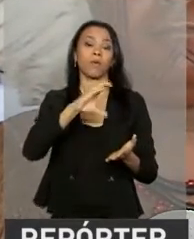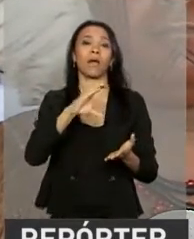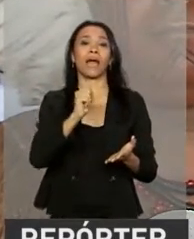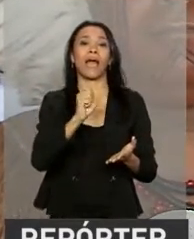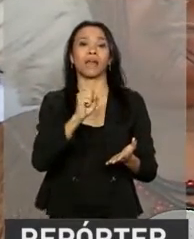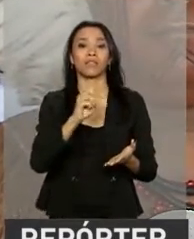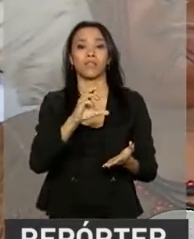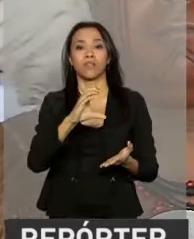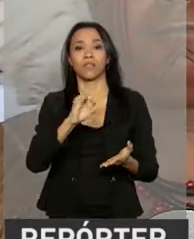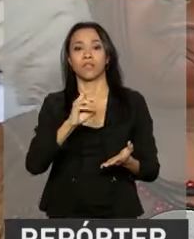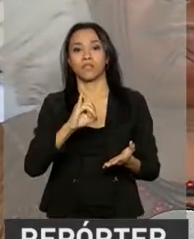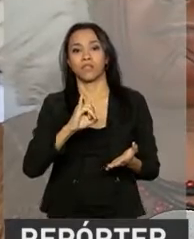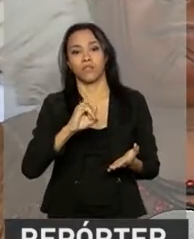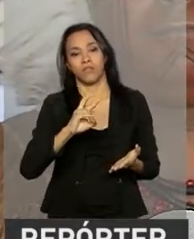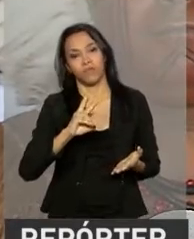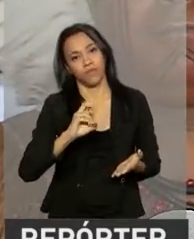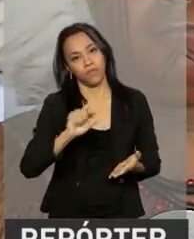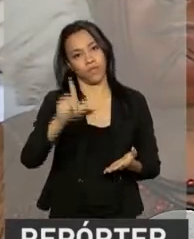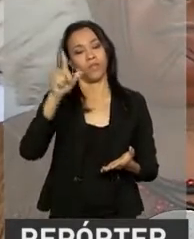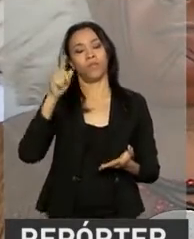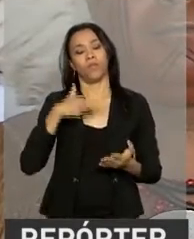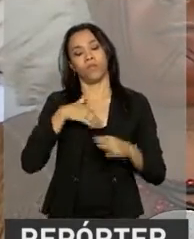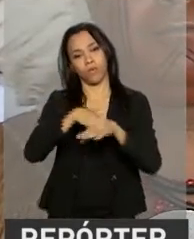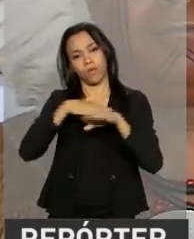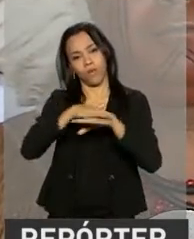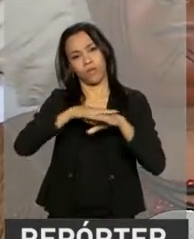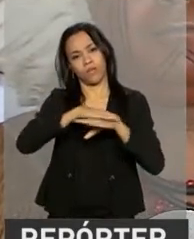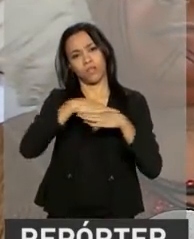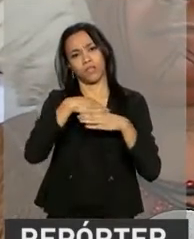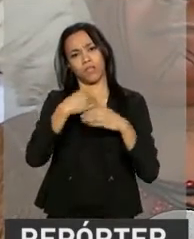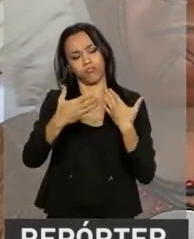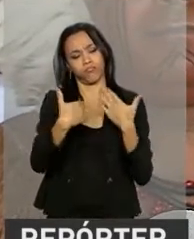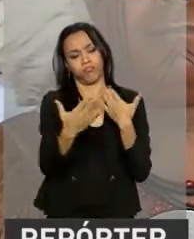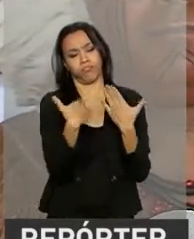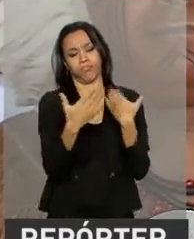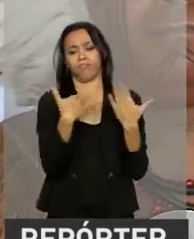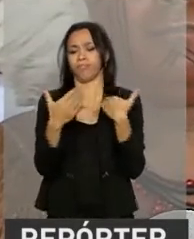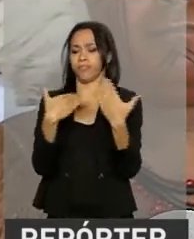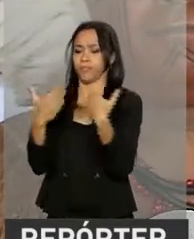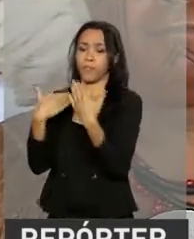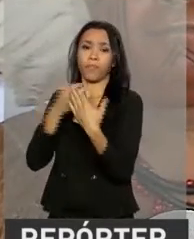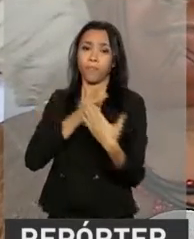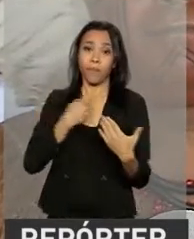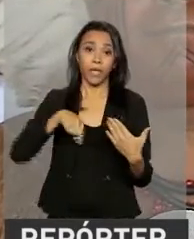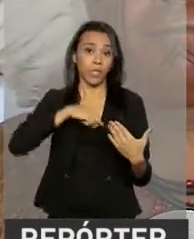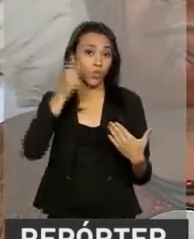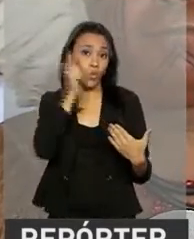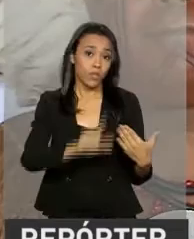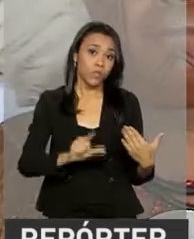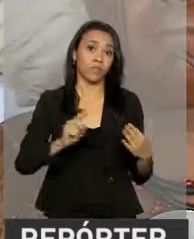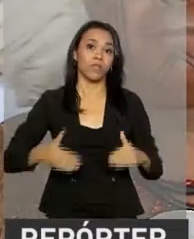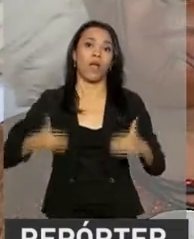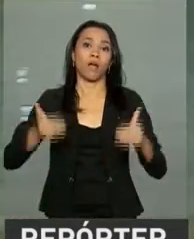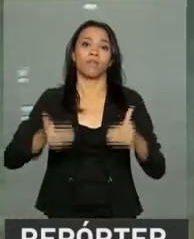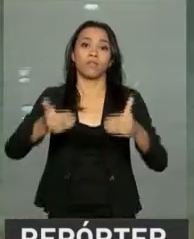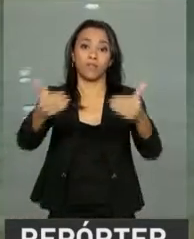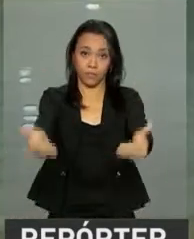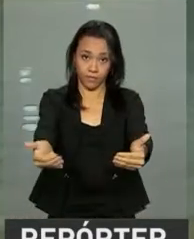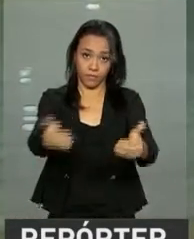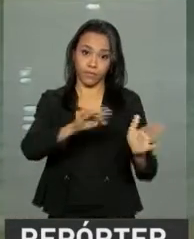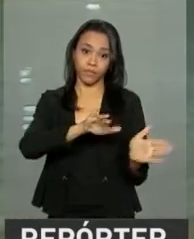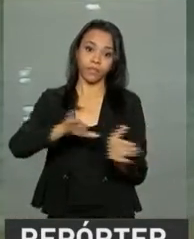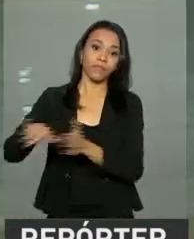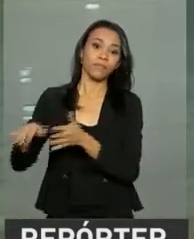é um diálogo permanente é de maneira que nós possamos avançar é como foi pedido hoje